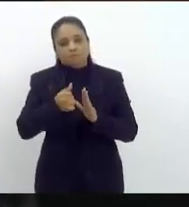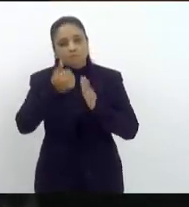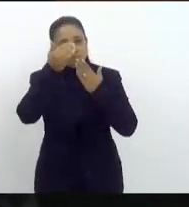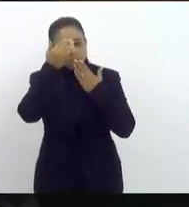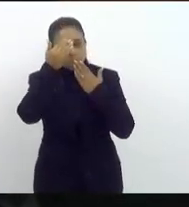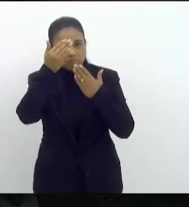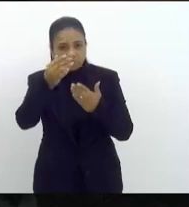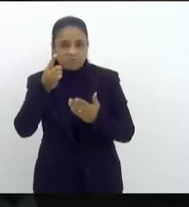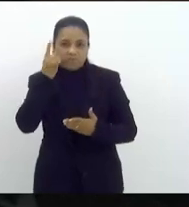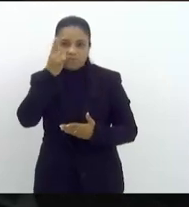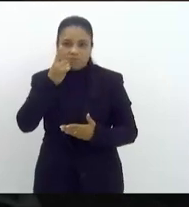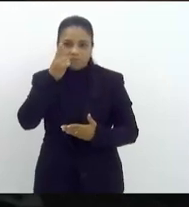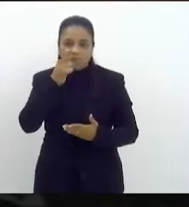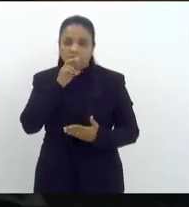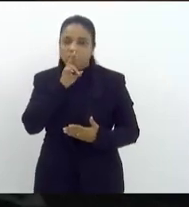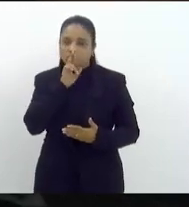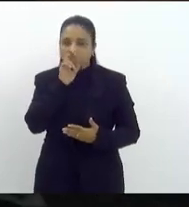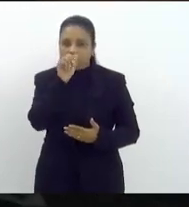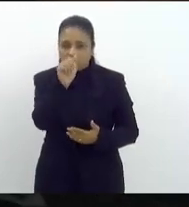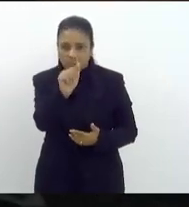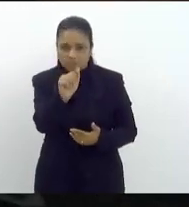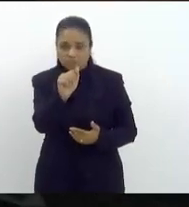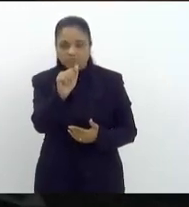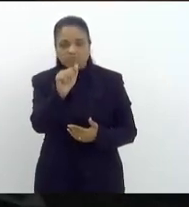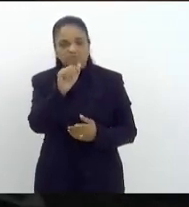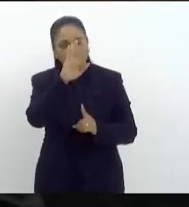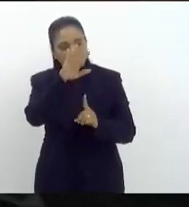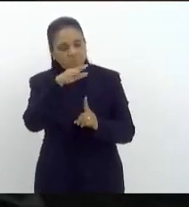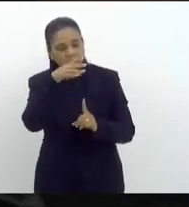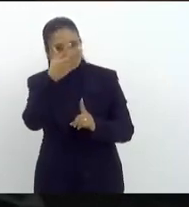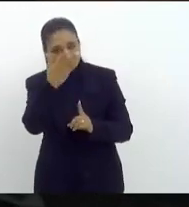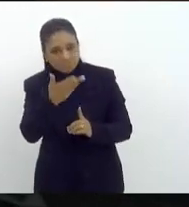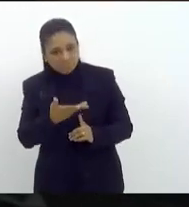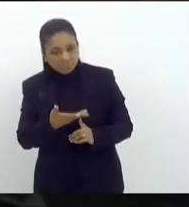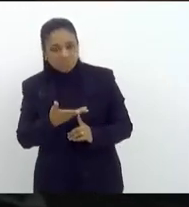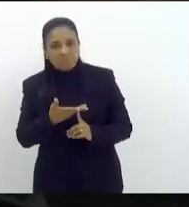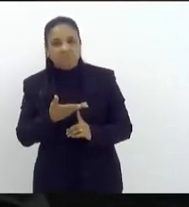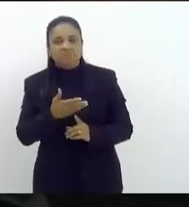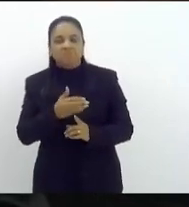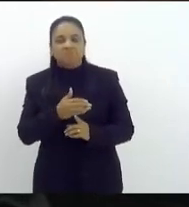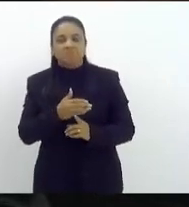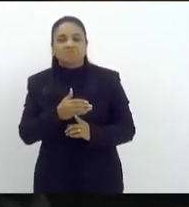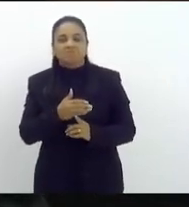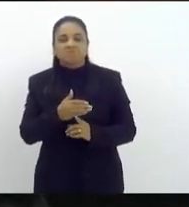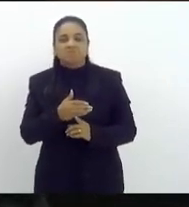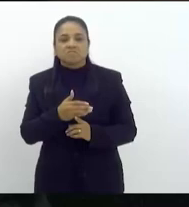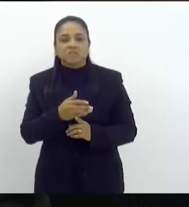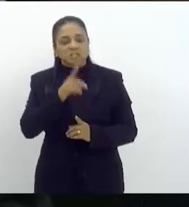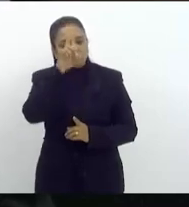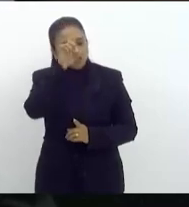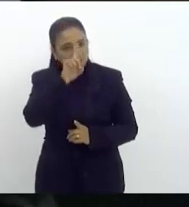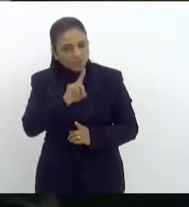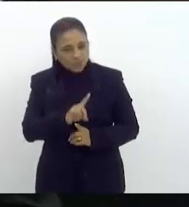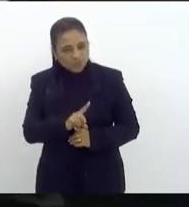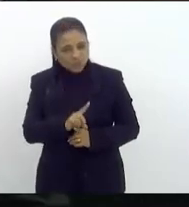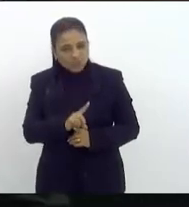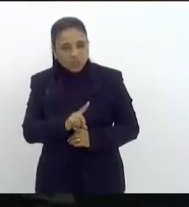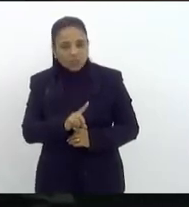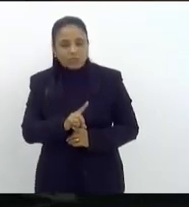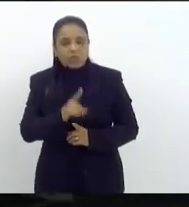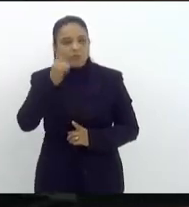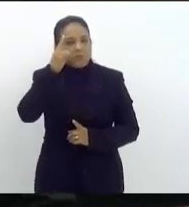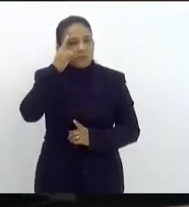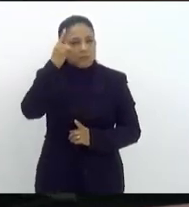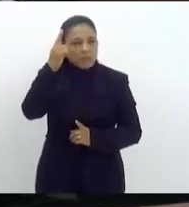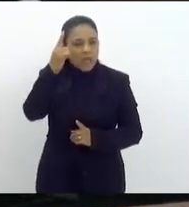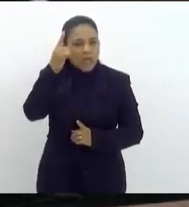o deputado Rodrigo Amorim pela sua nobreza tá é claro que ele tem o direito e tem uma